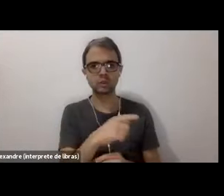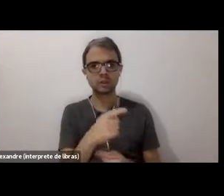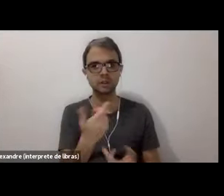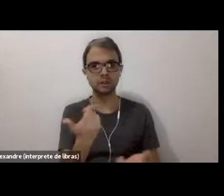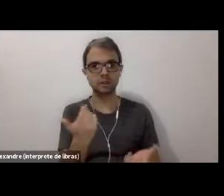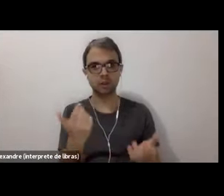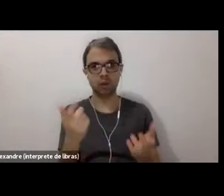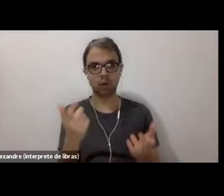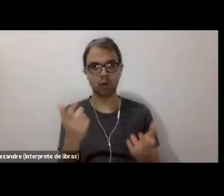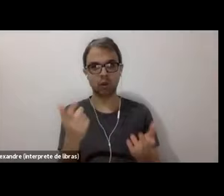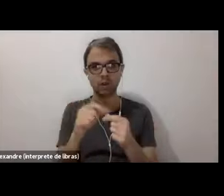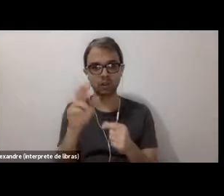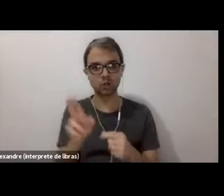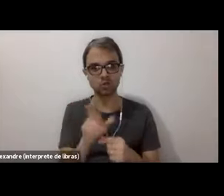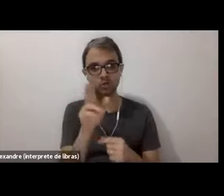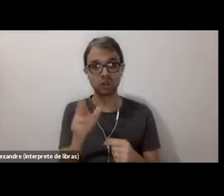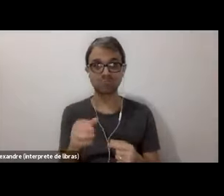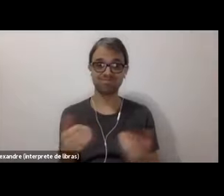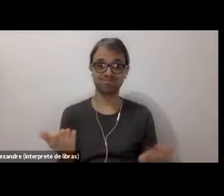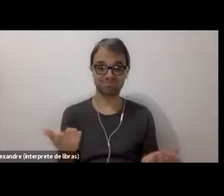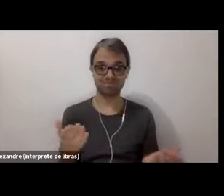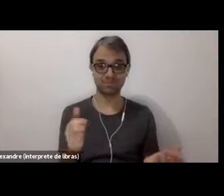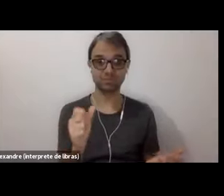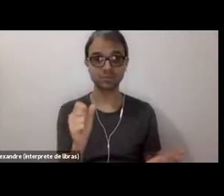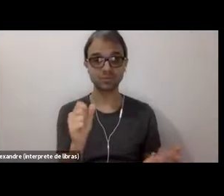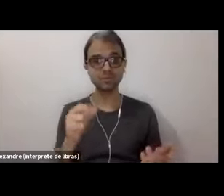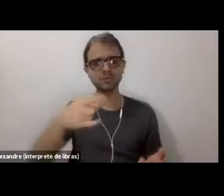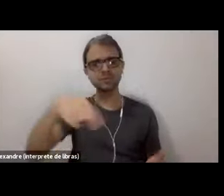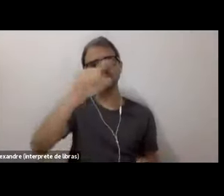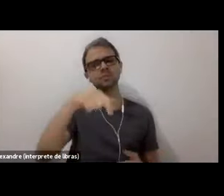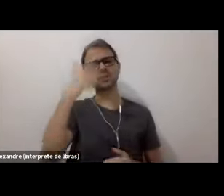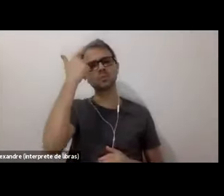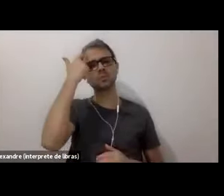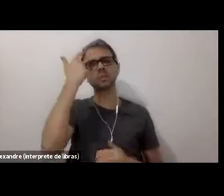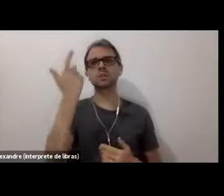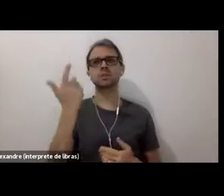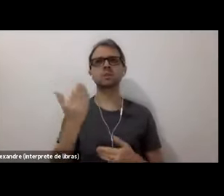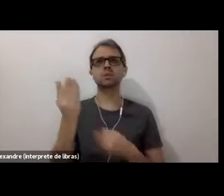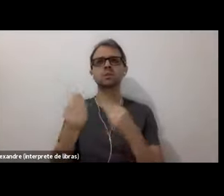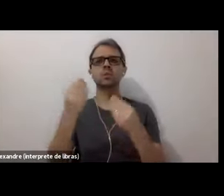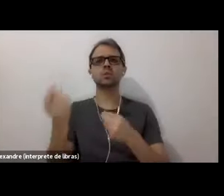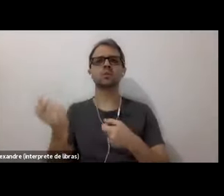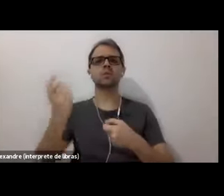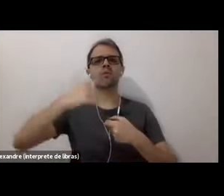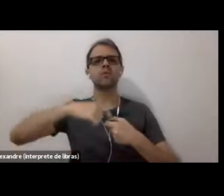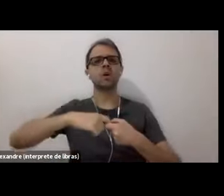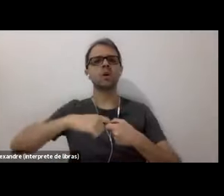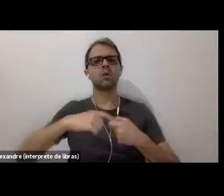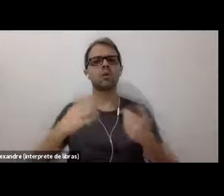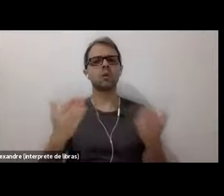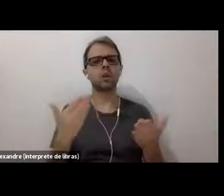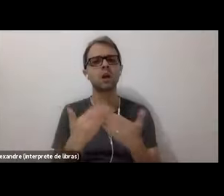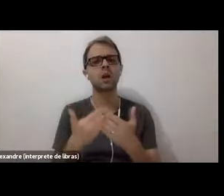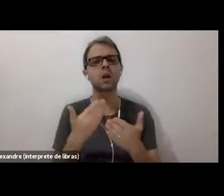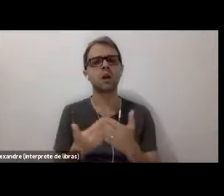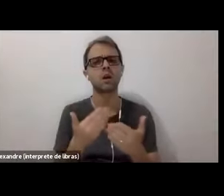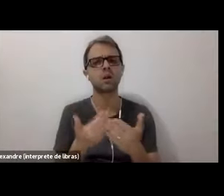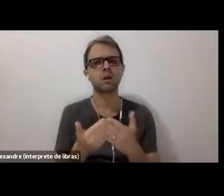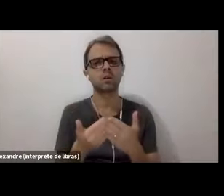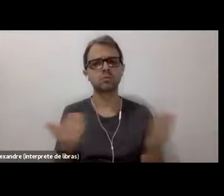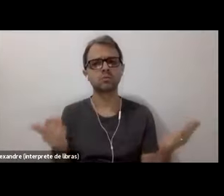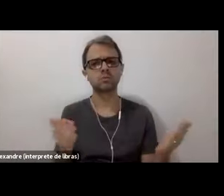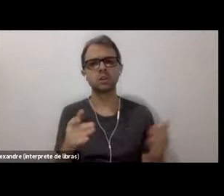gente fala, às vezes, de retorno às aulas, né, a gente fala muito o que os pais vão fazer, os pais vão levar os filhos, os pais isso,